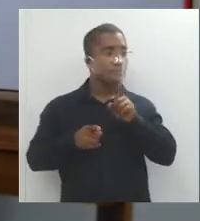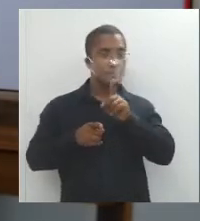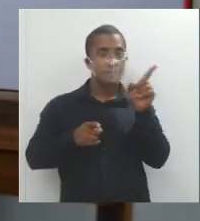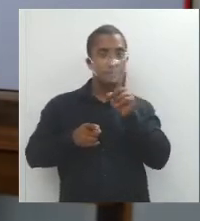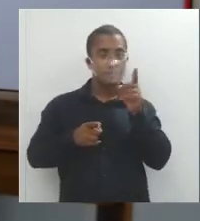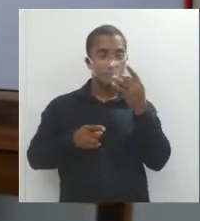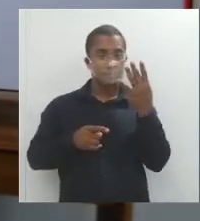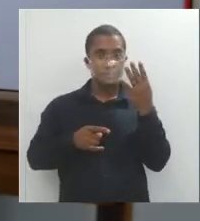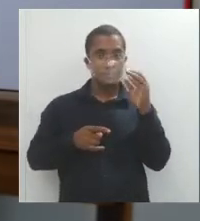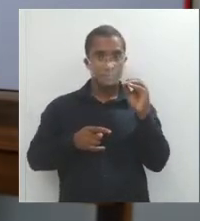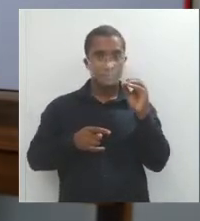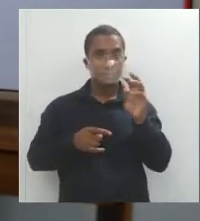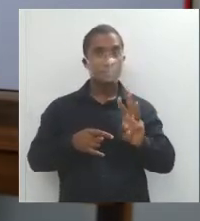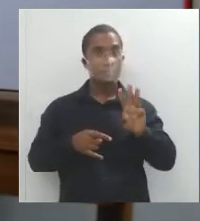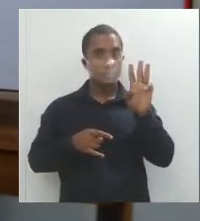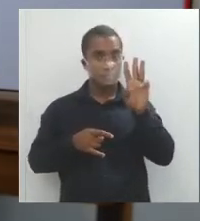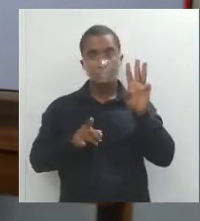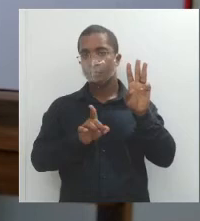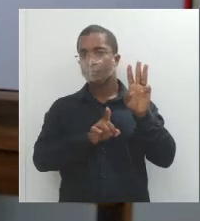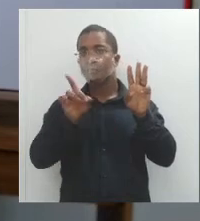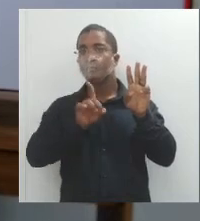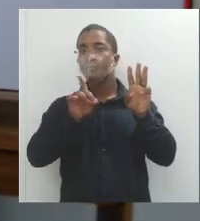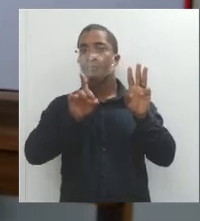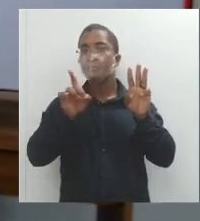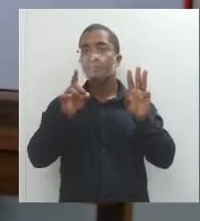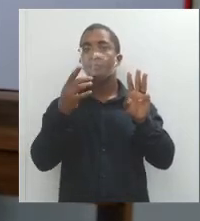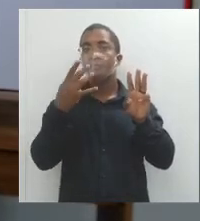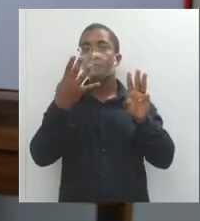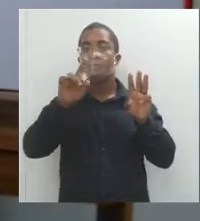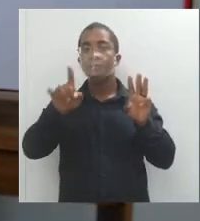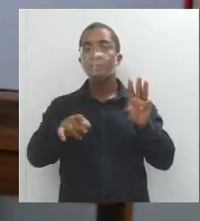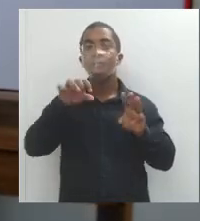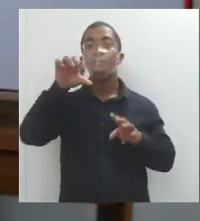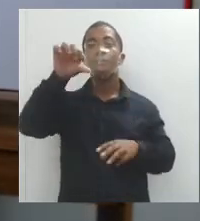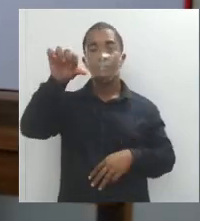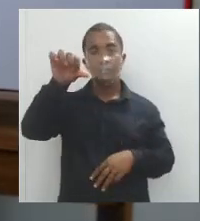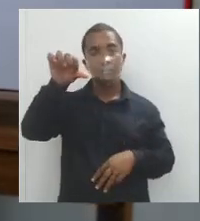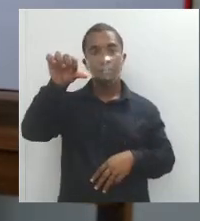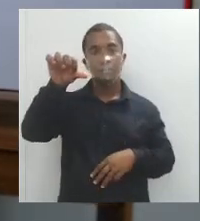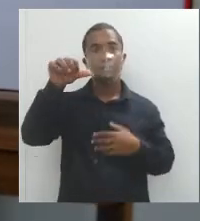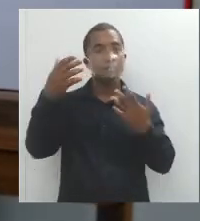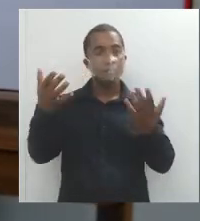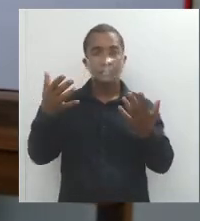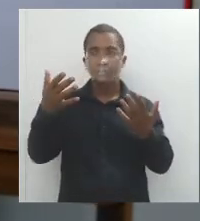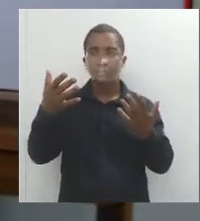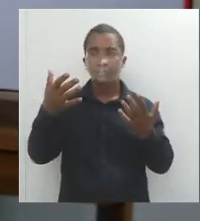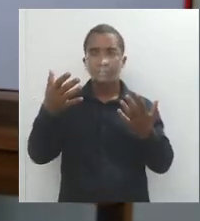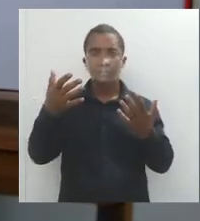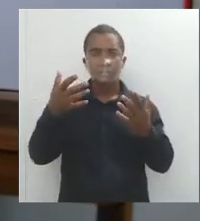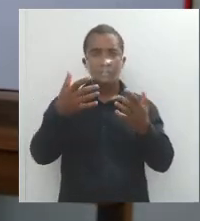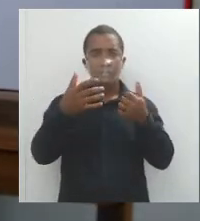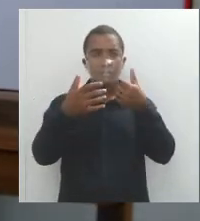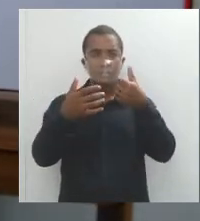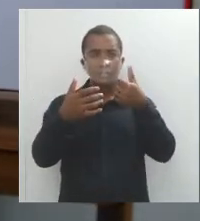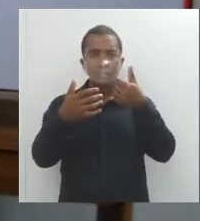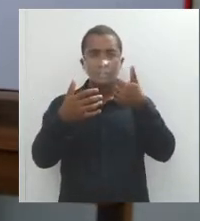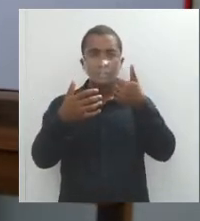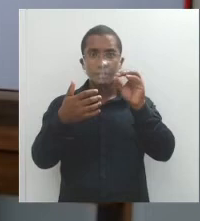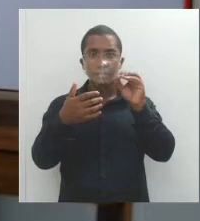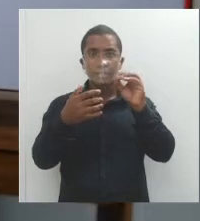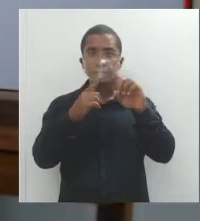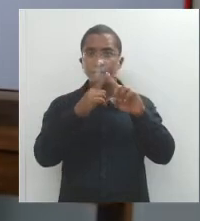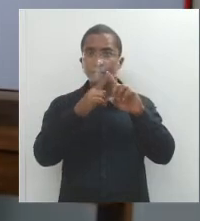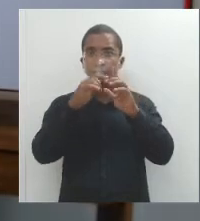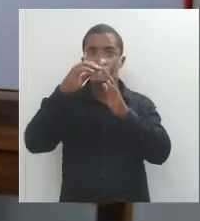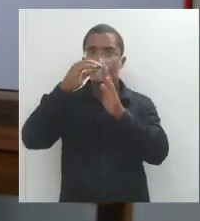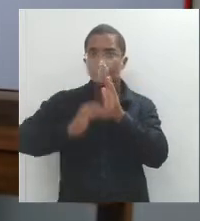40 watts. Aquela ali tem só 4,9. Ou seja, quase 10 vezes menos. Então, essa